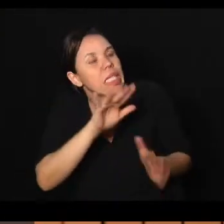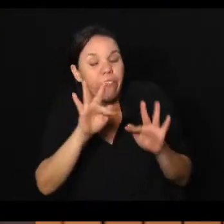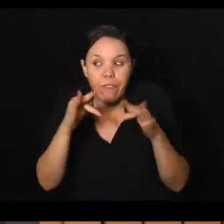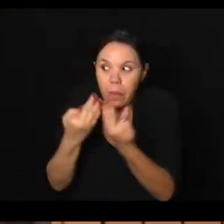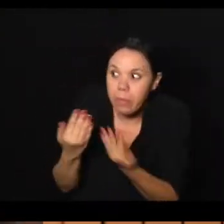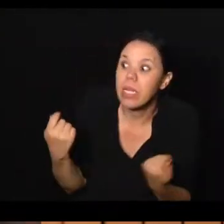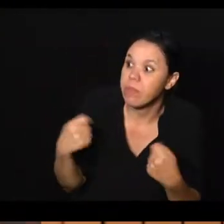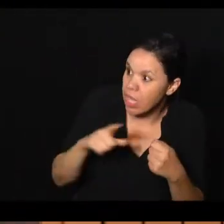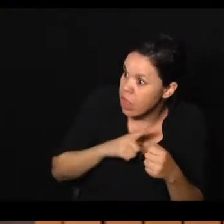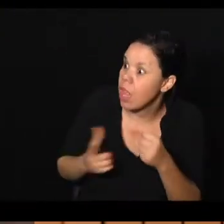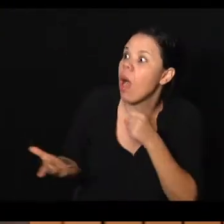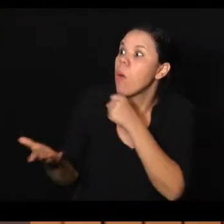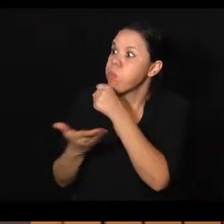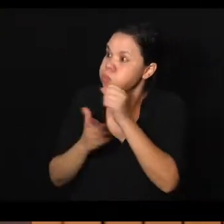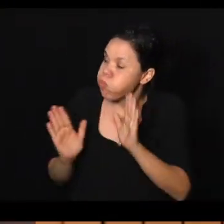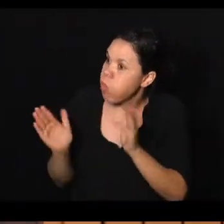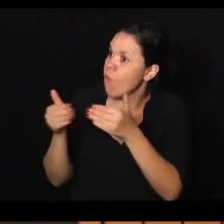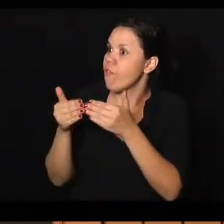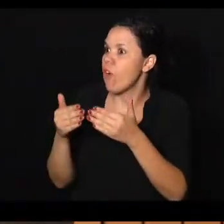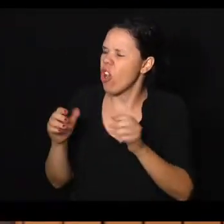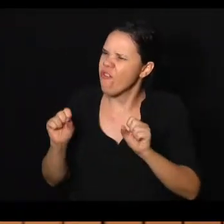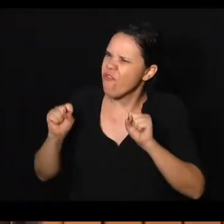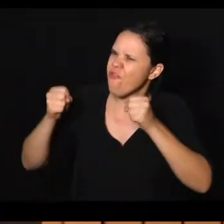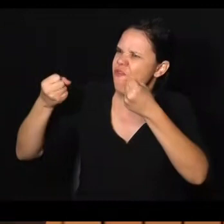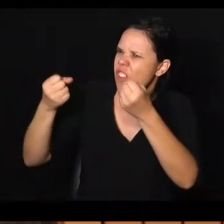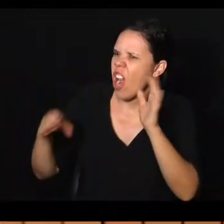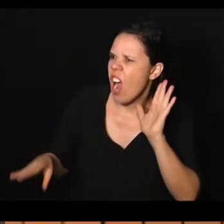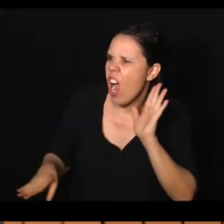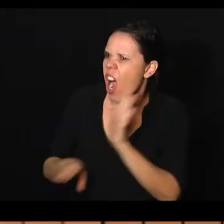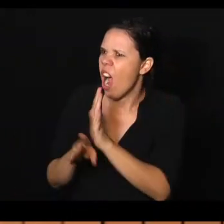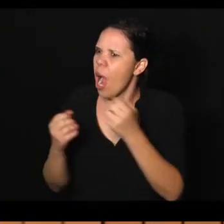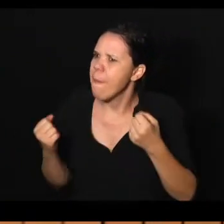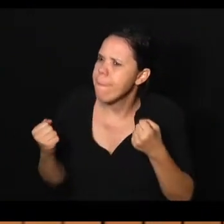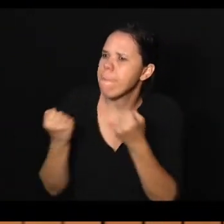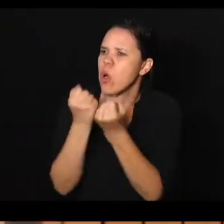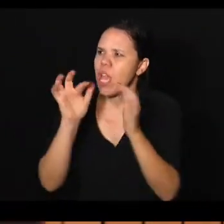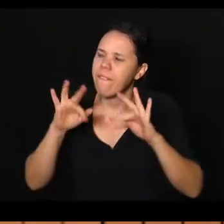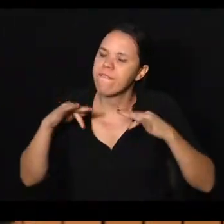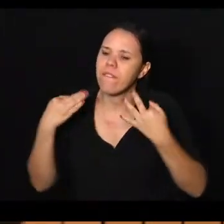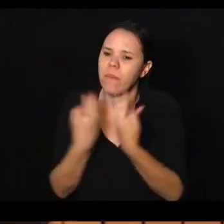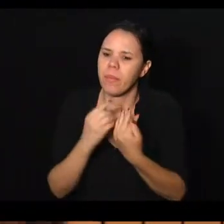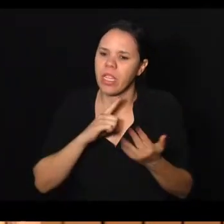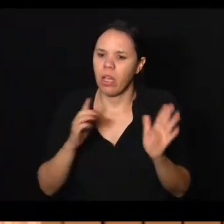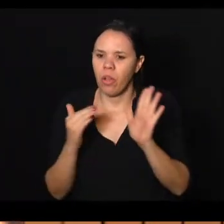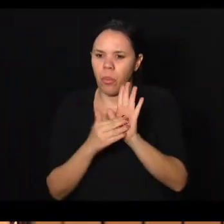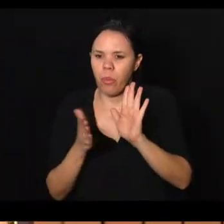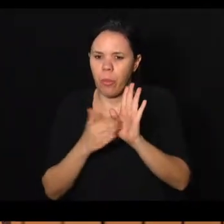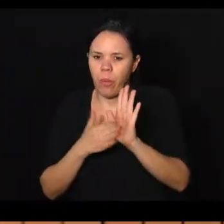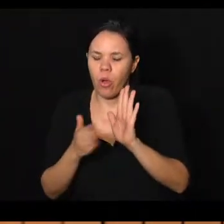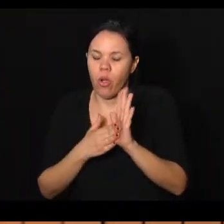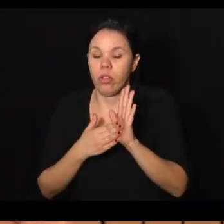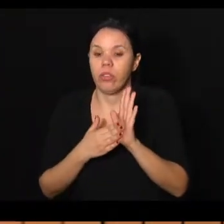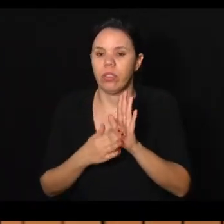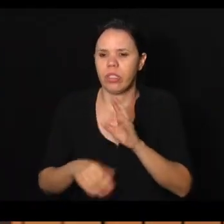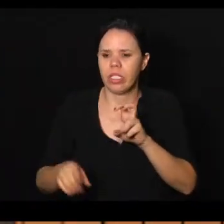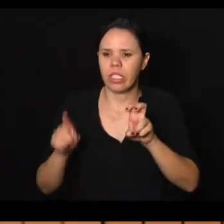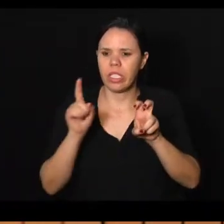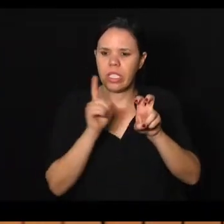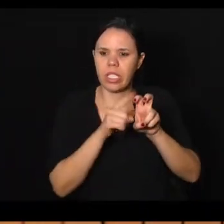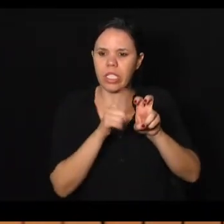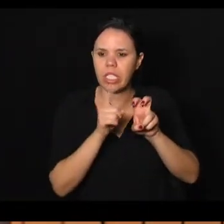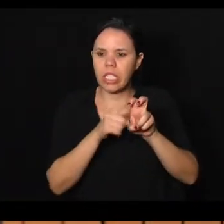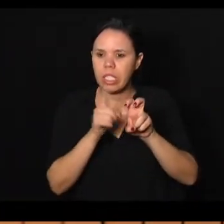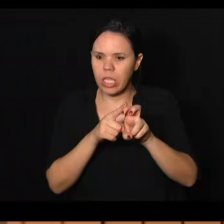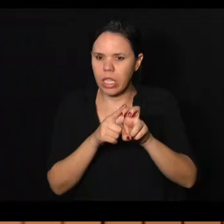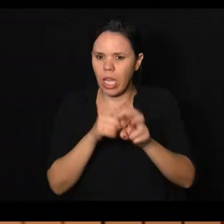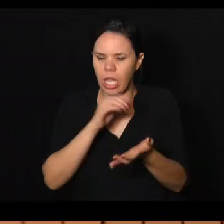foco. Precisamos fortalecer as famílias e essa secretaria vem com essa proposta. 5ª secretaria, Secretaria